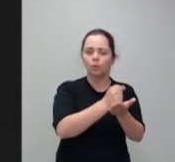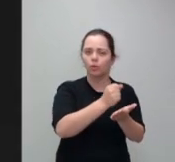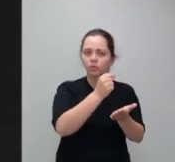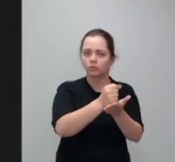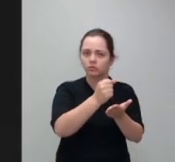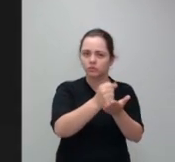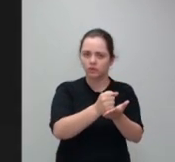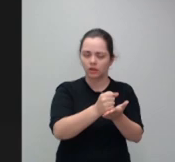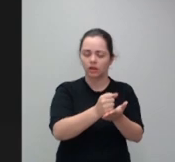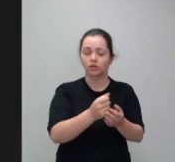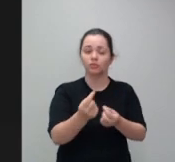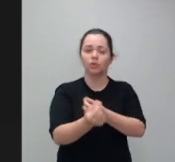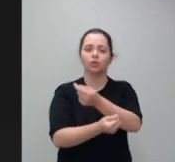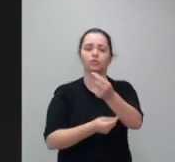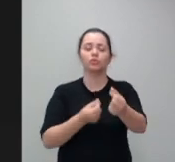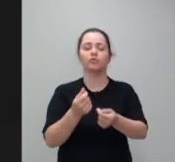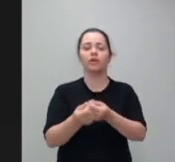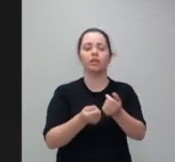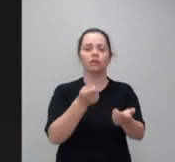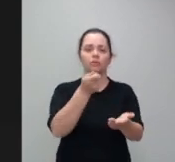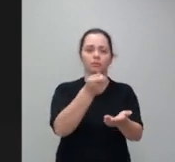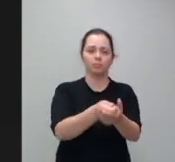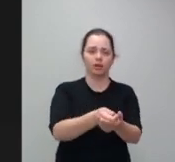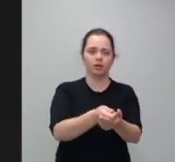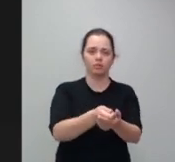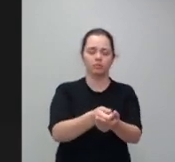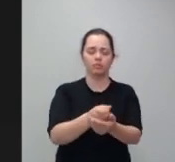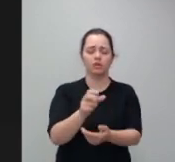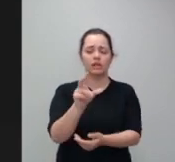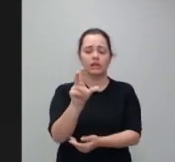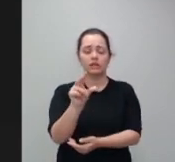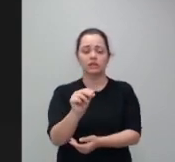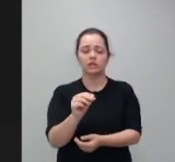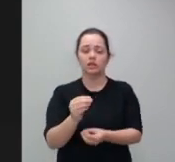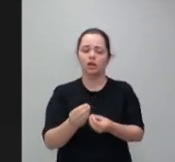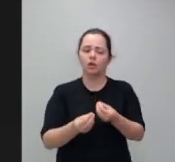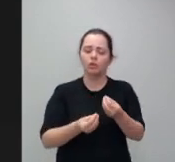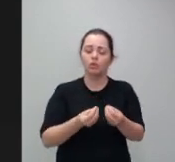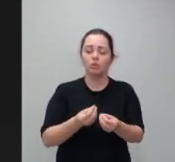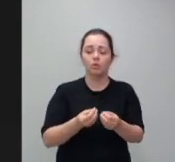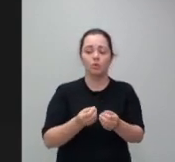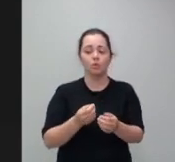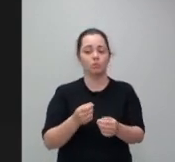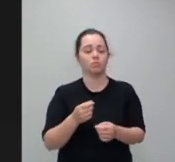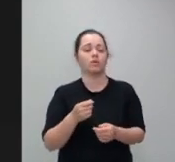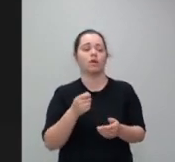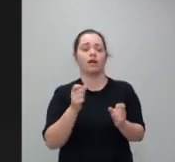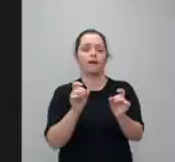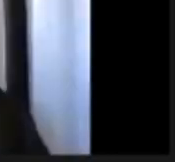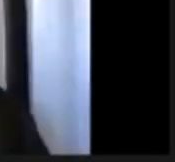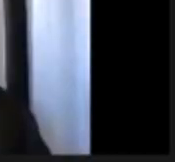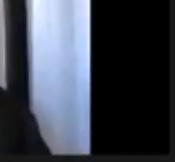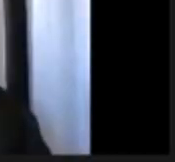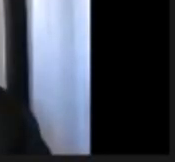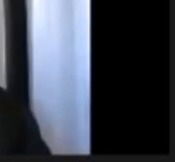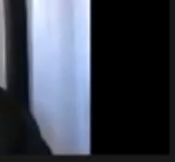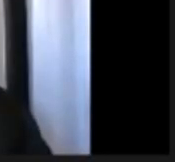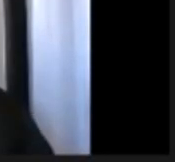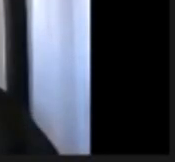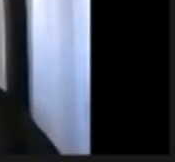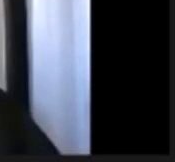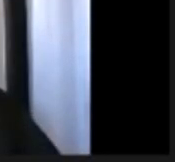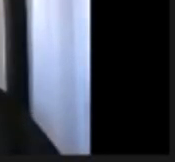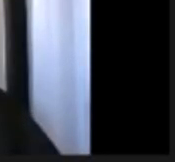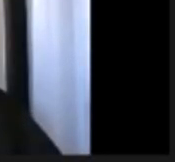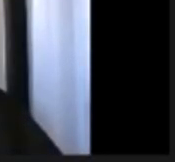ressarcido das despesas do vendedor com a retenção de parte do pagamento devolve-se o restante ao adquirente Paulo de